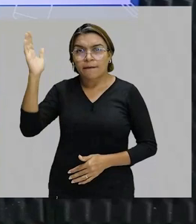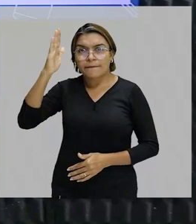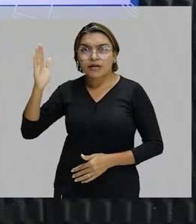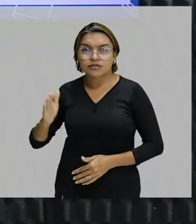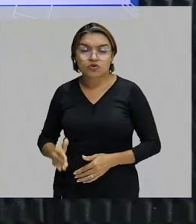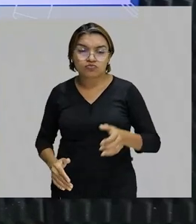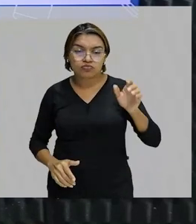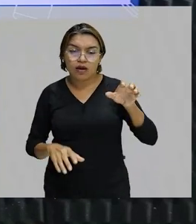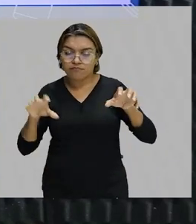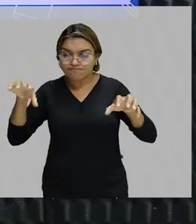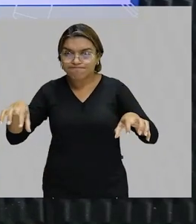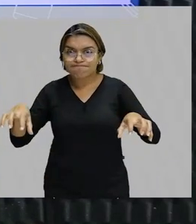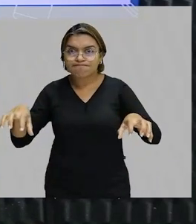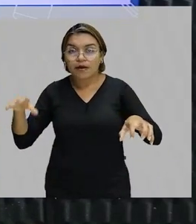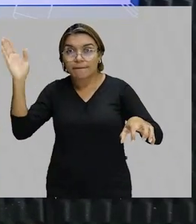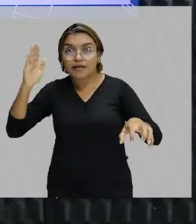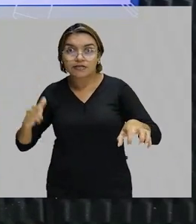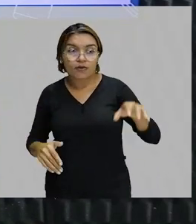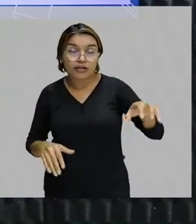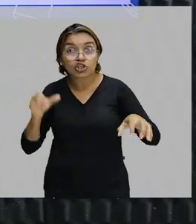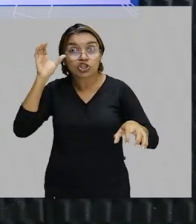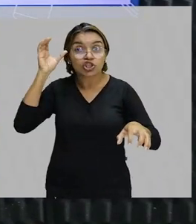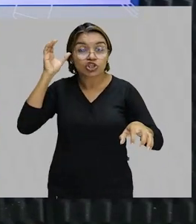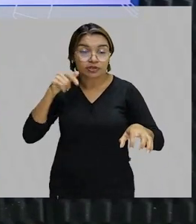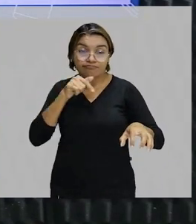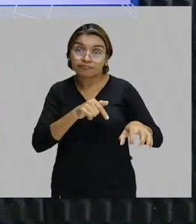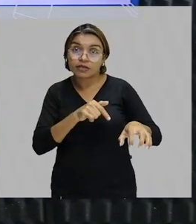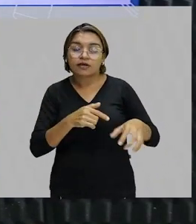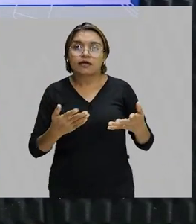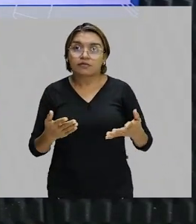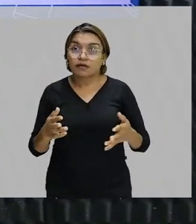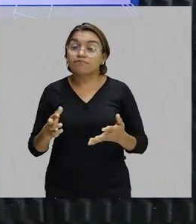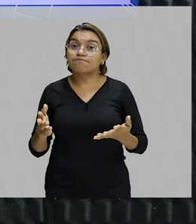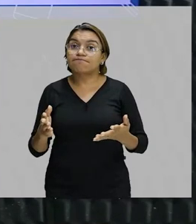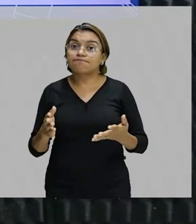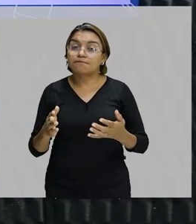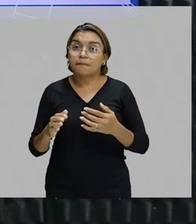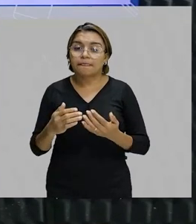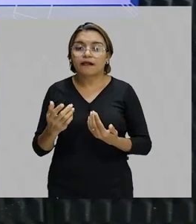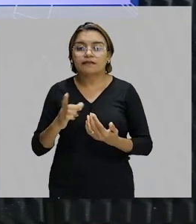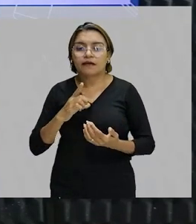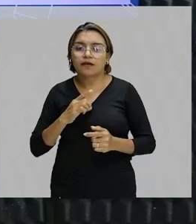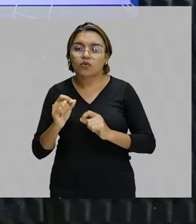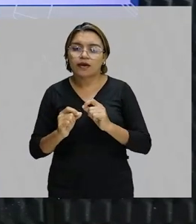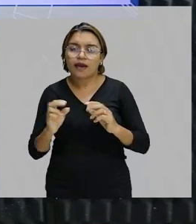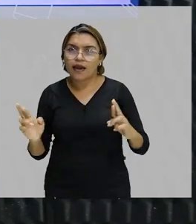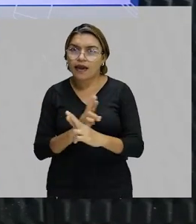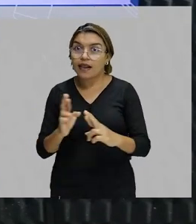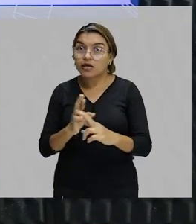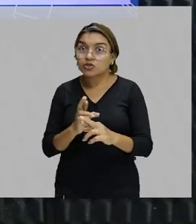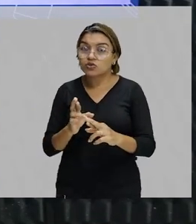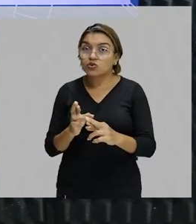politicamente també Mas isso não pode um entrave um bloqueio os dois países mantenham relações